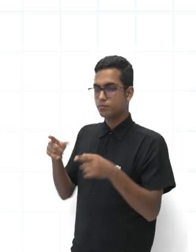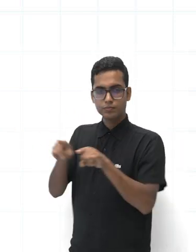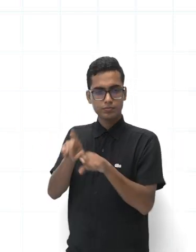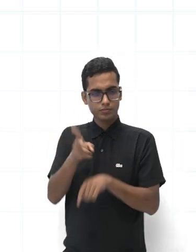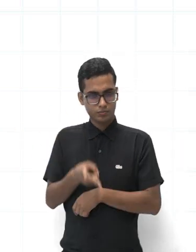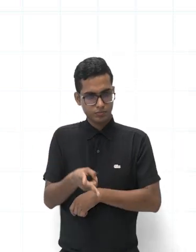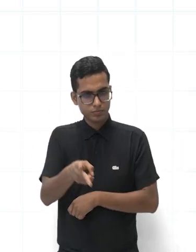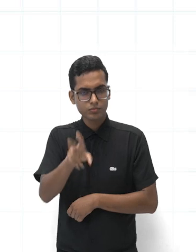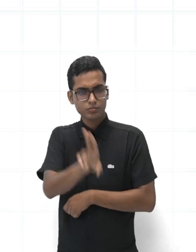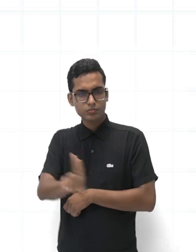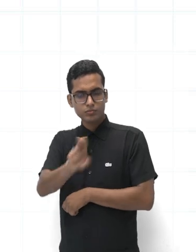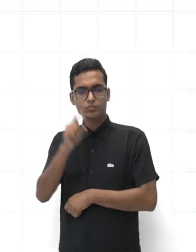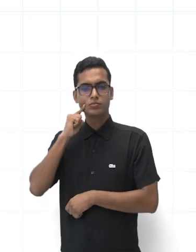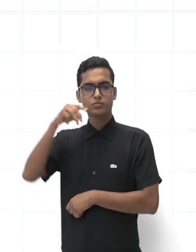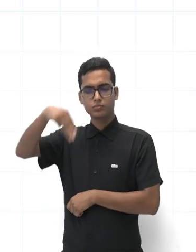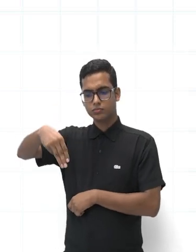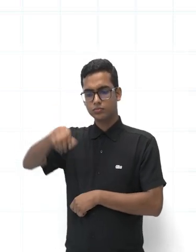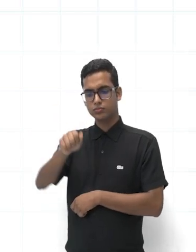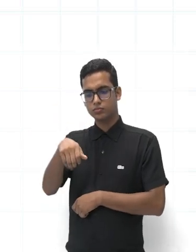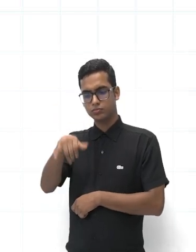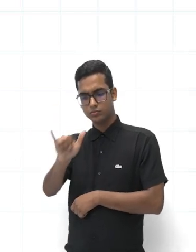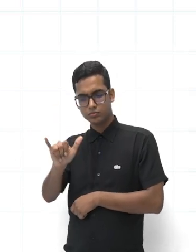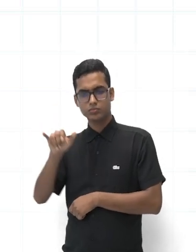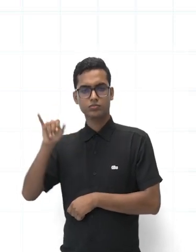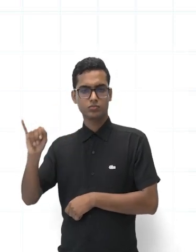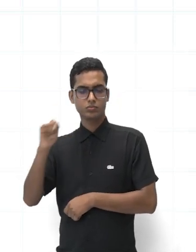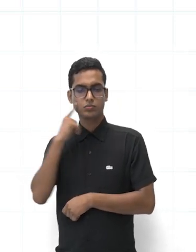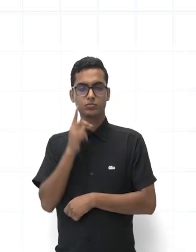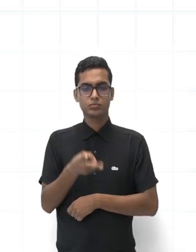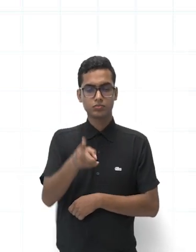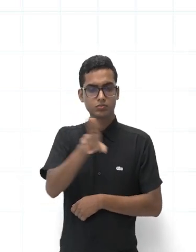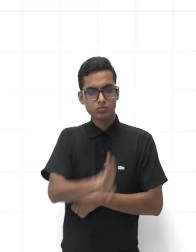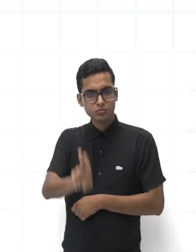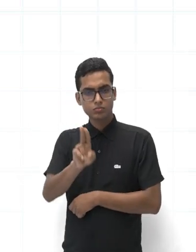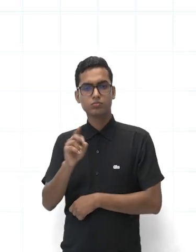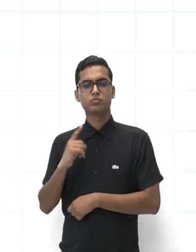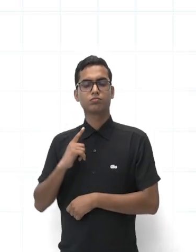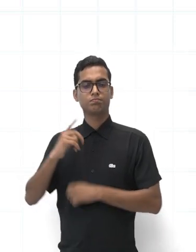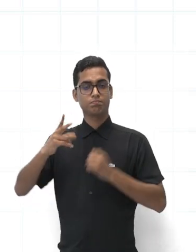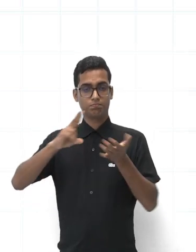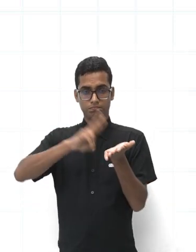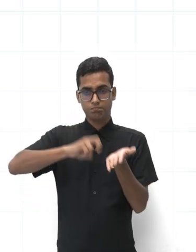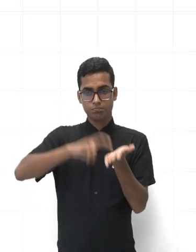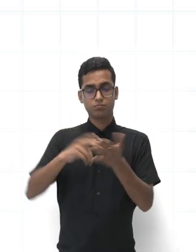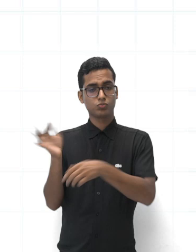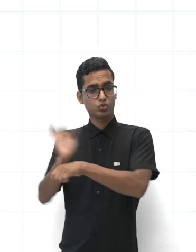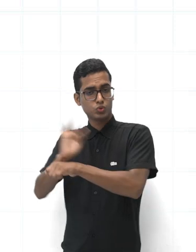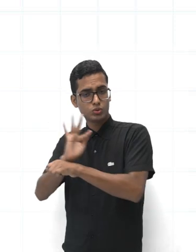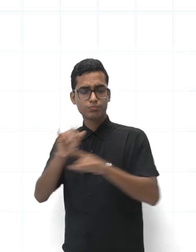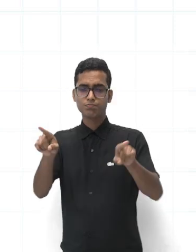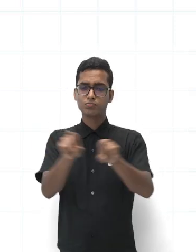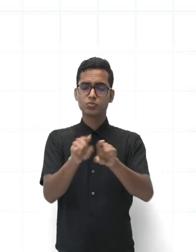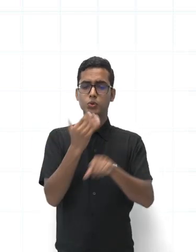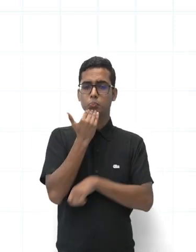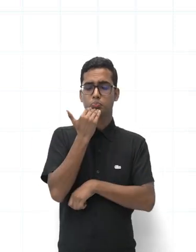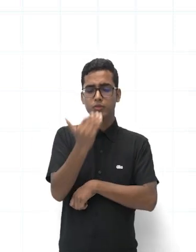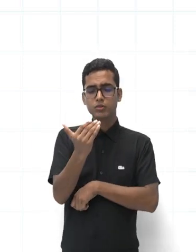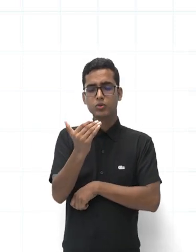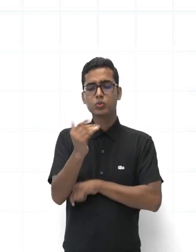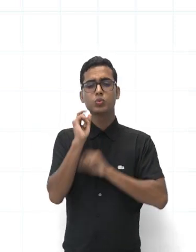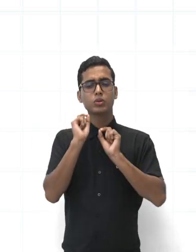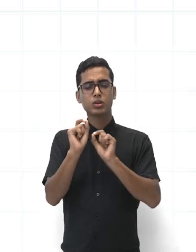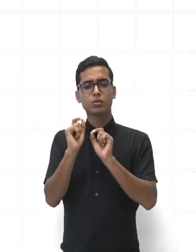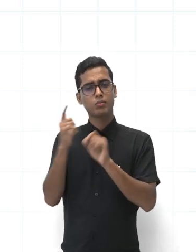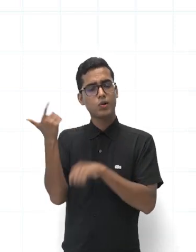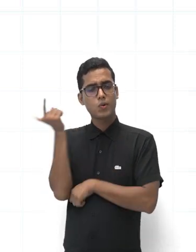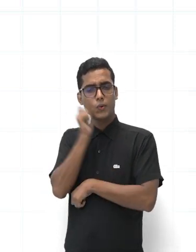eu estou usando um vocabulário bastante formal e estou pedindo permissão para fazer algo.